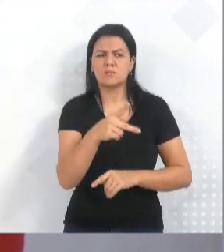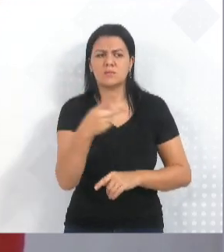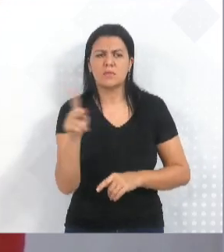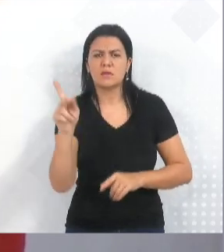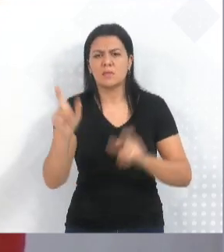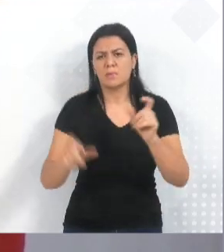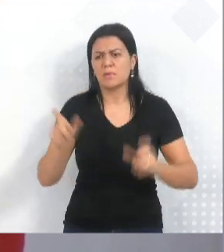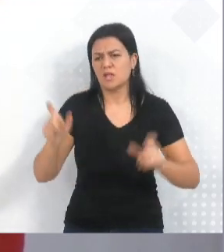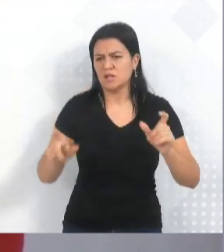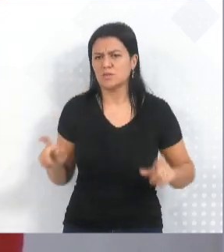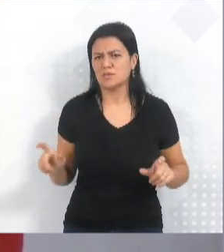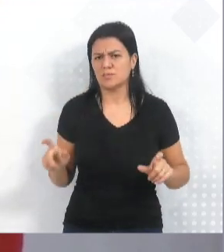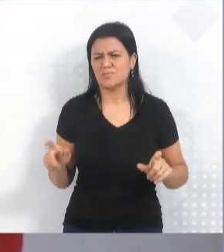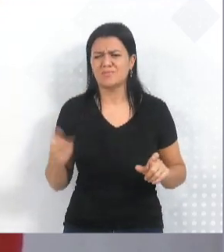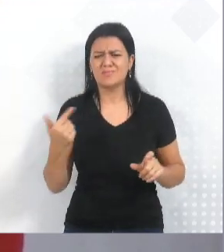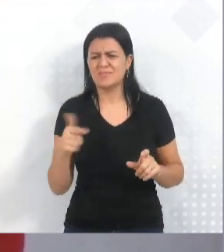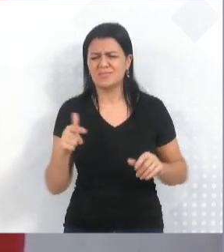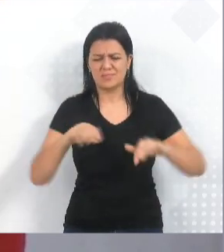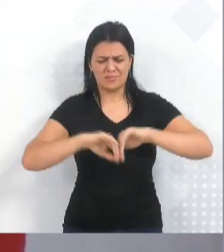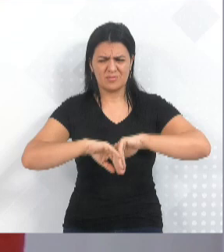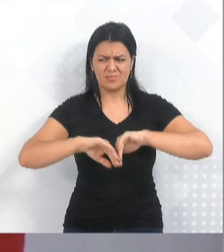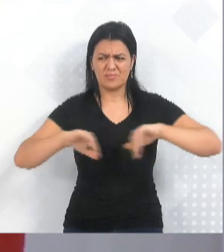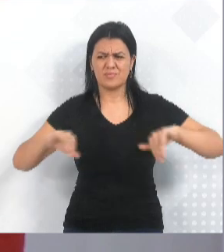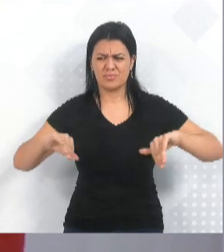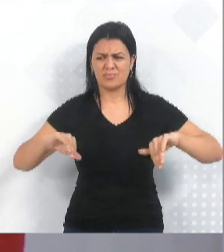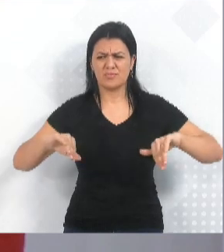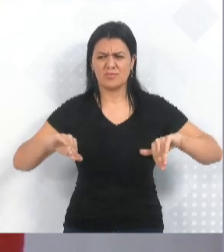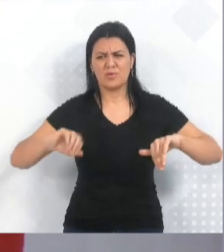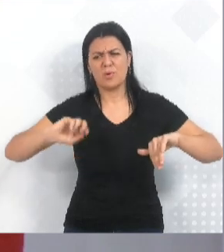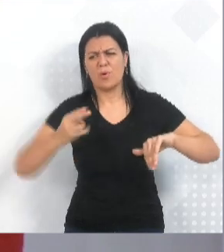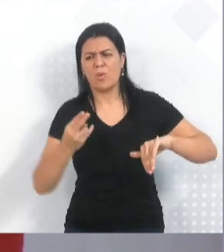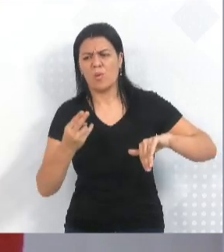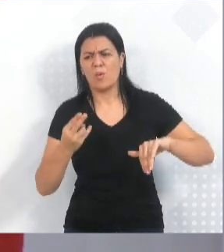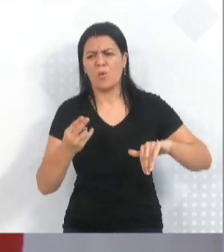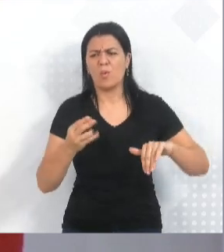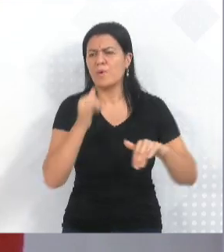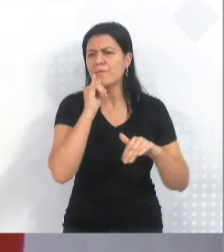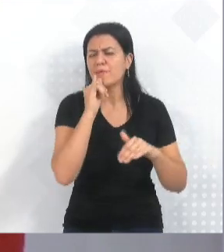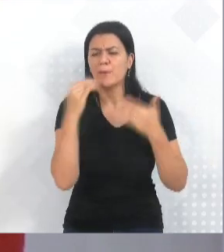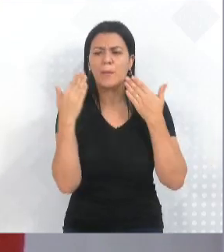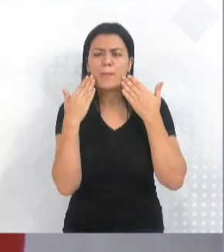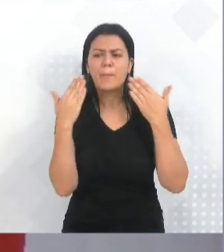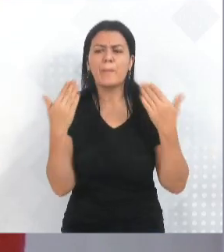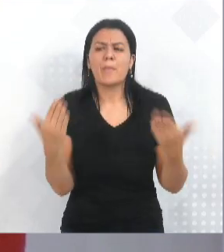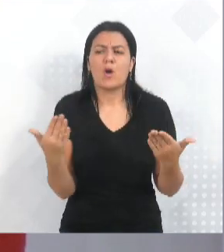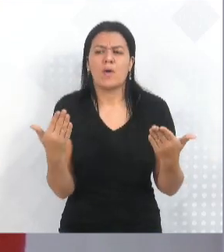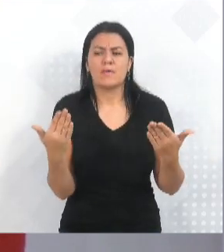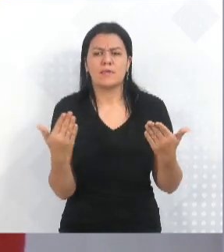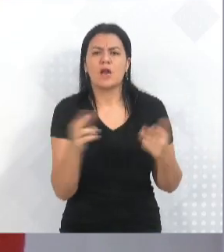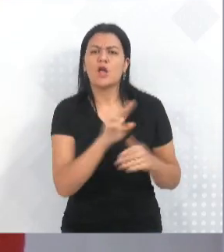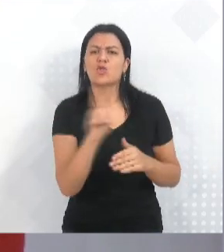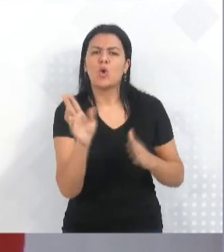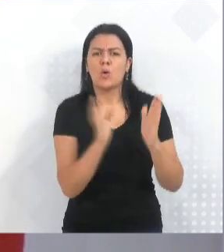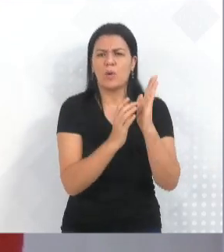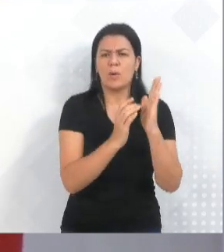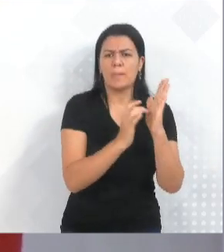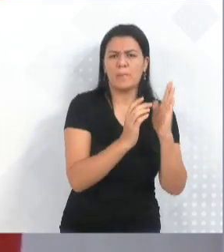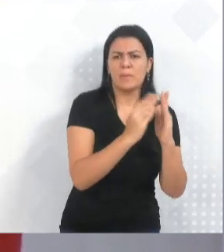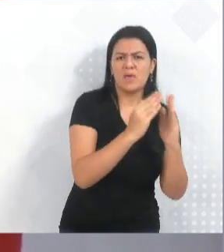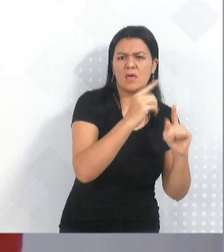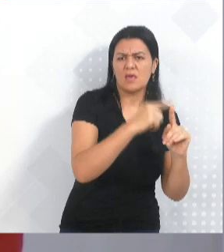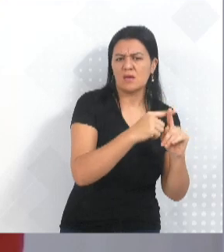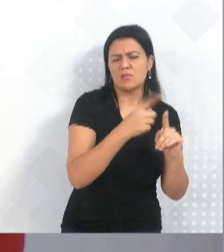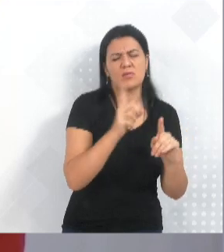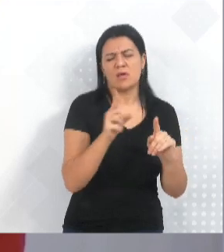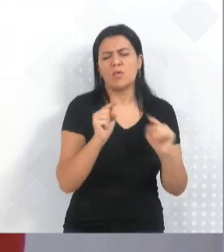nenhuma divisão, sem professarmos, como disse, placa de denominação, mas professarmos que Jesus